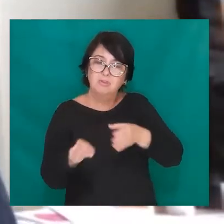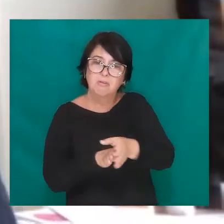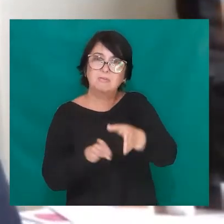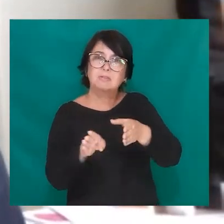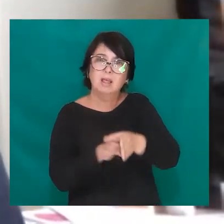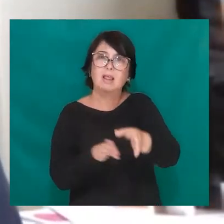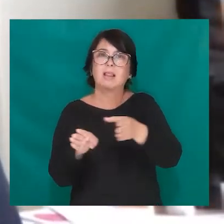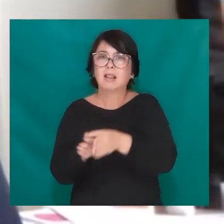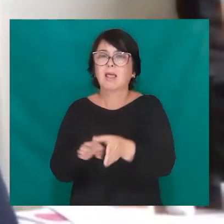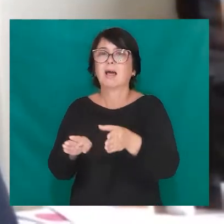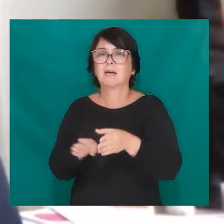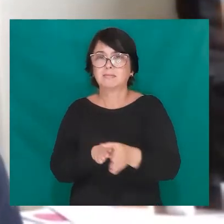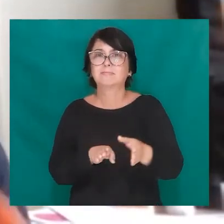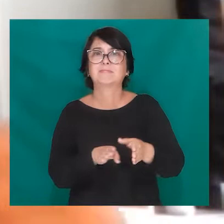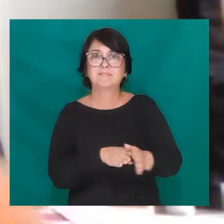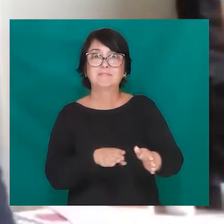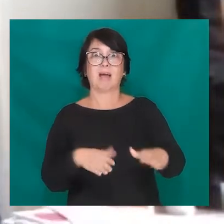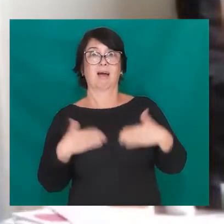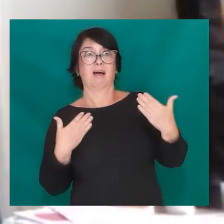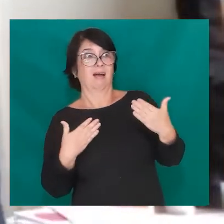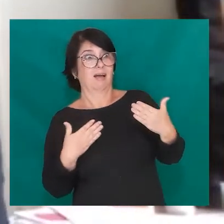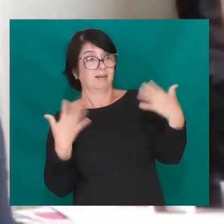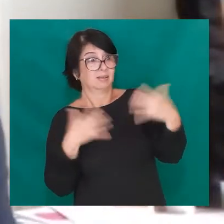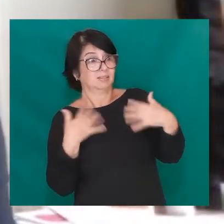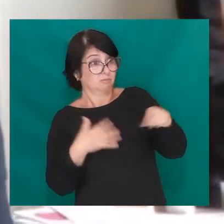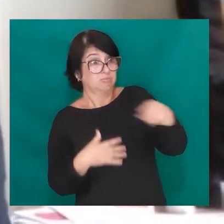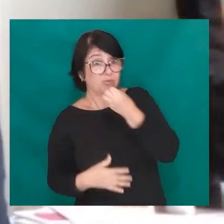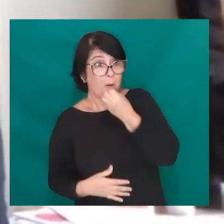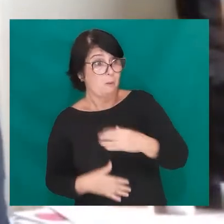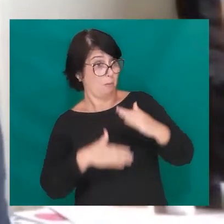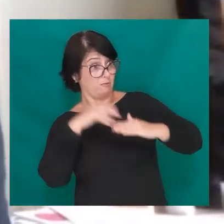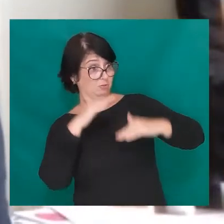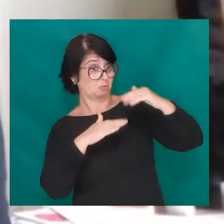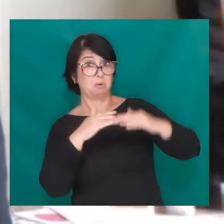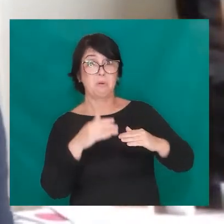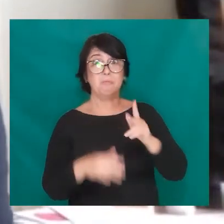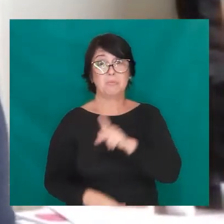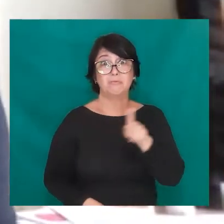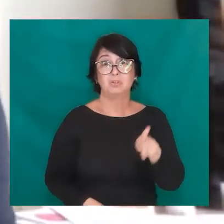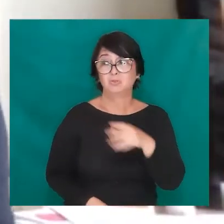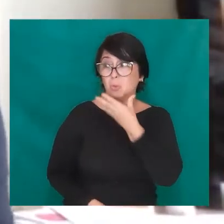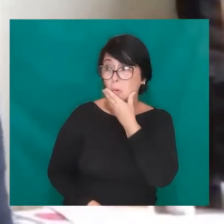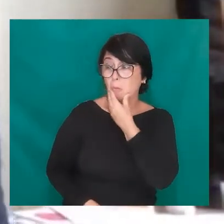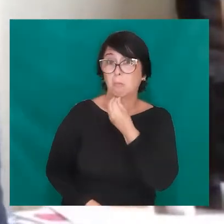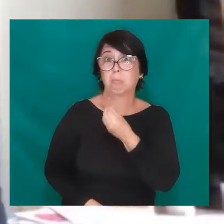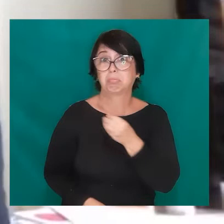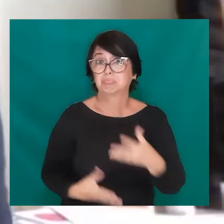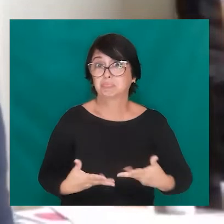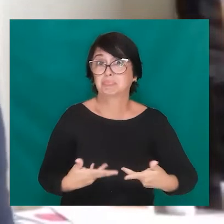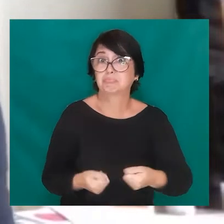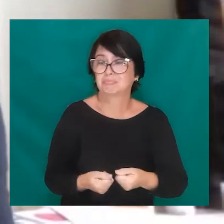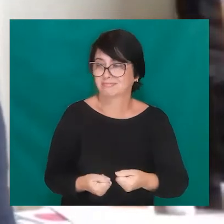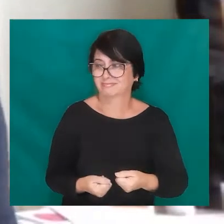mesmo que não saibam ainda, às vezes a gente tem surpresas, passa a ver, puxa, que cara realmente é um craque, professor fantástico, a gente não tinha certeza, mas a gente